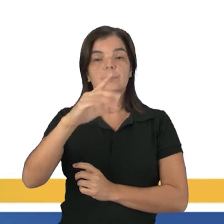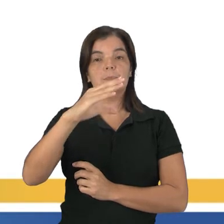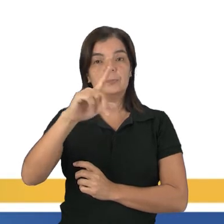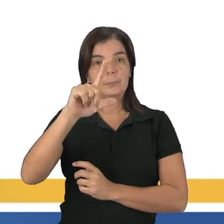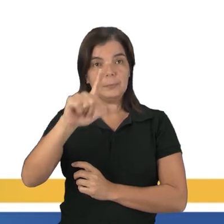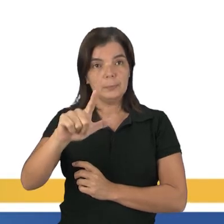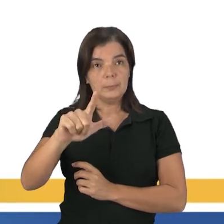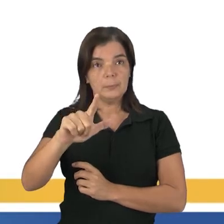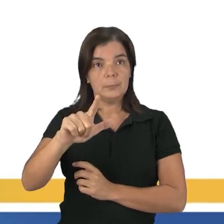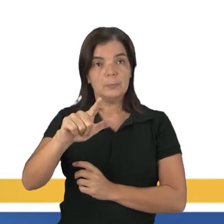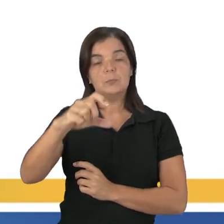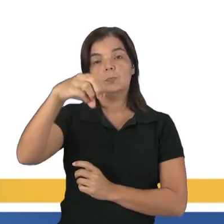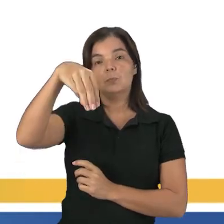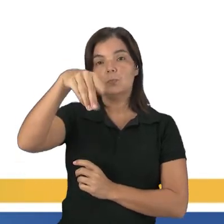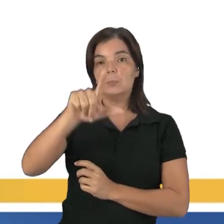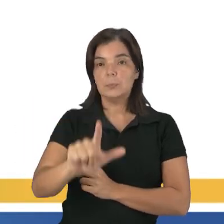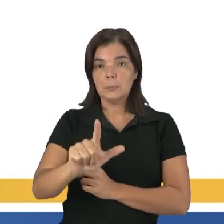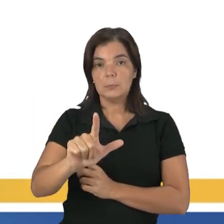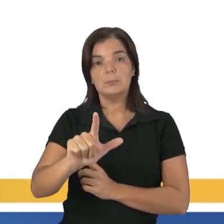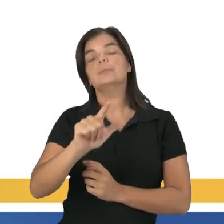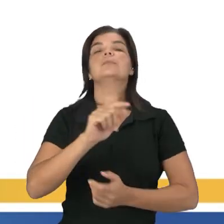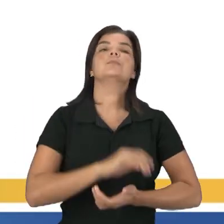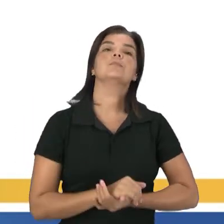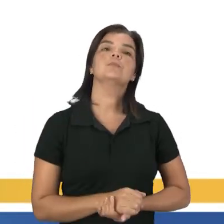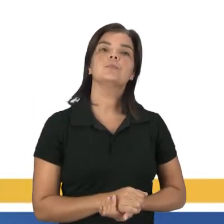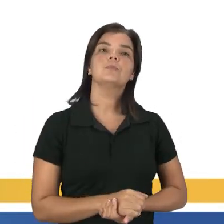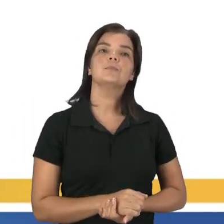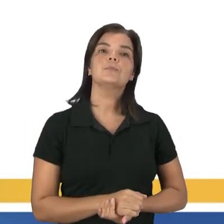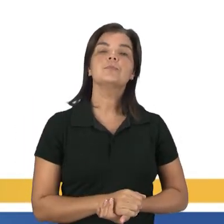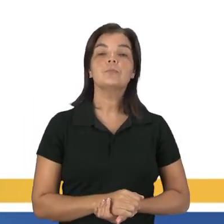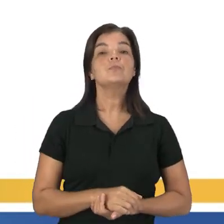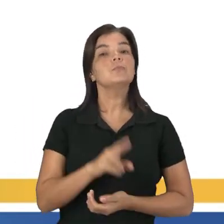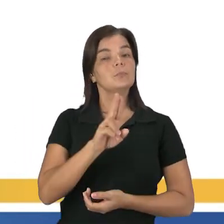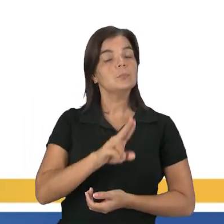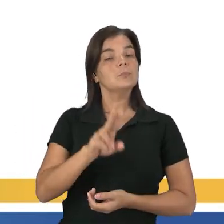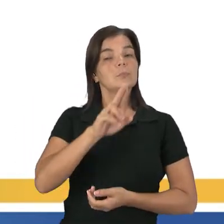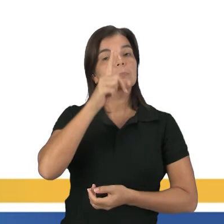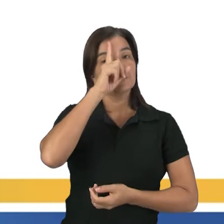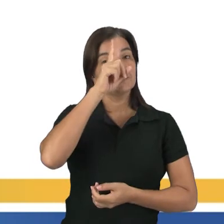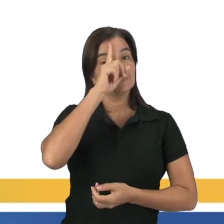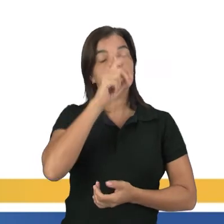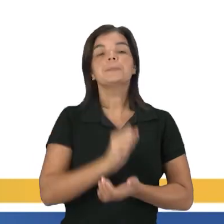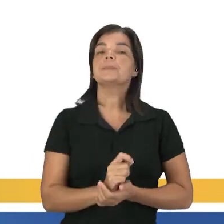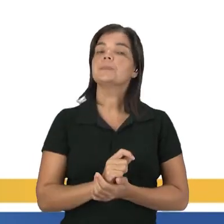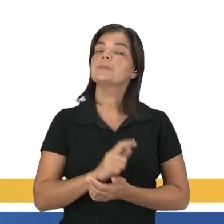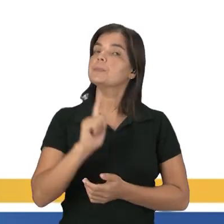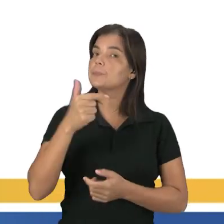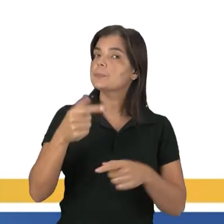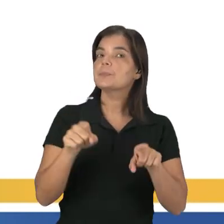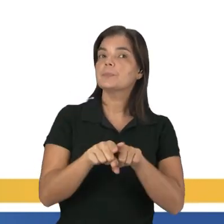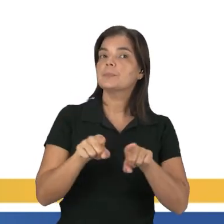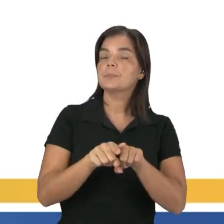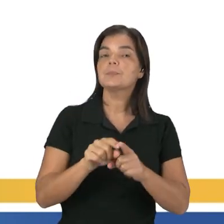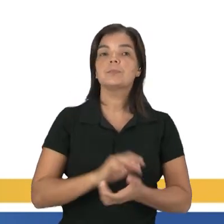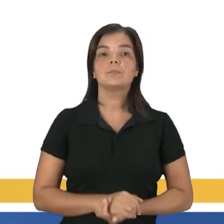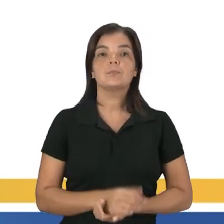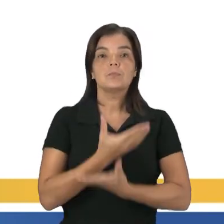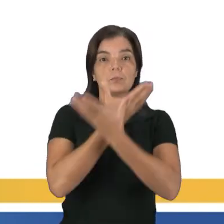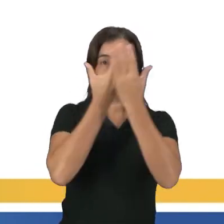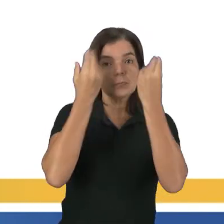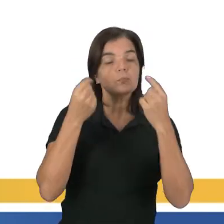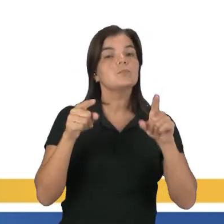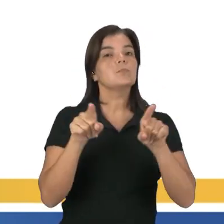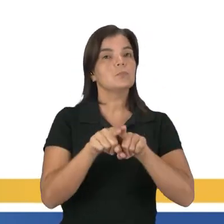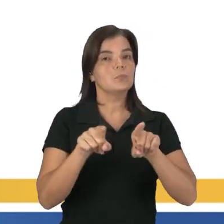decilitro, o centilitro e o mililitro, que a gente utiliza muito no dia a dia, né? Entre outros aí, tá bom? Então não